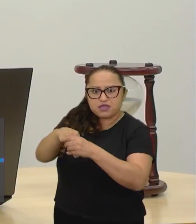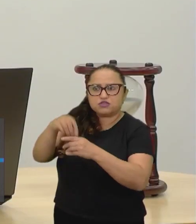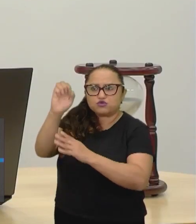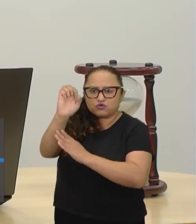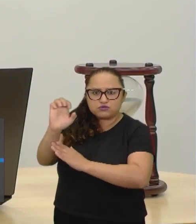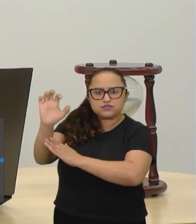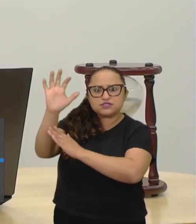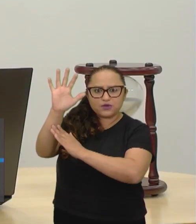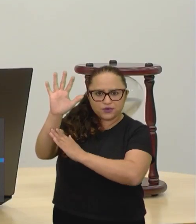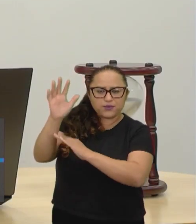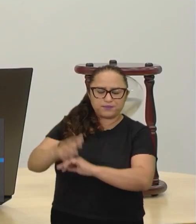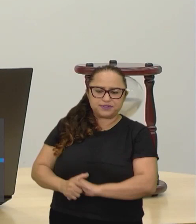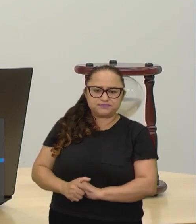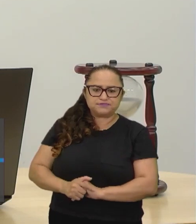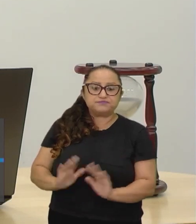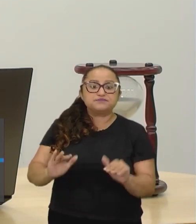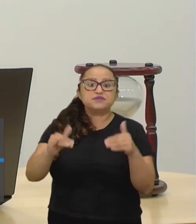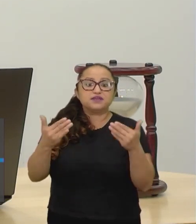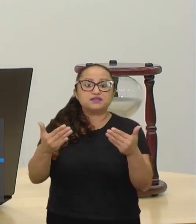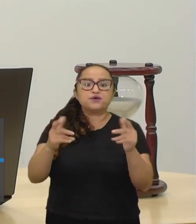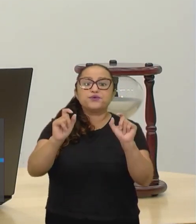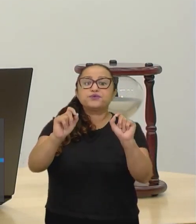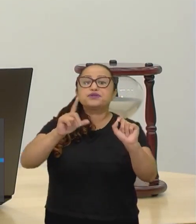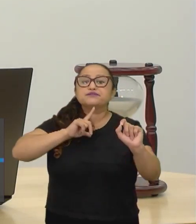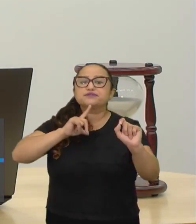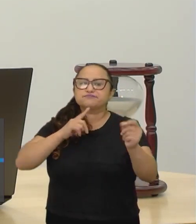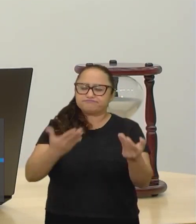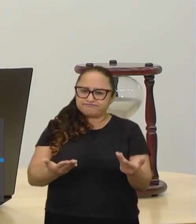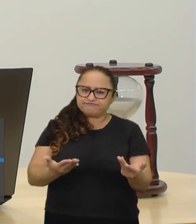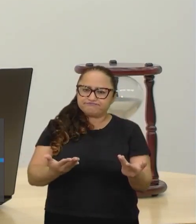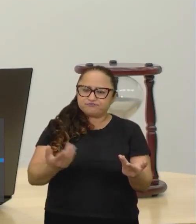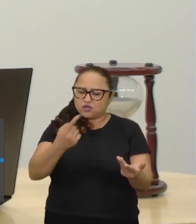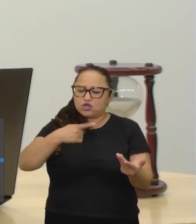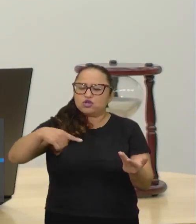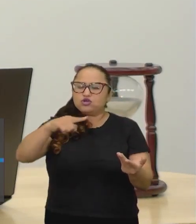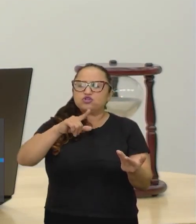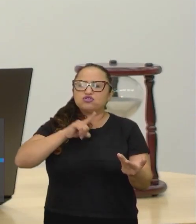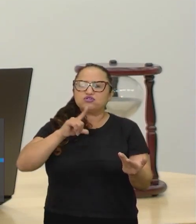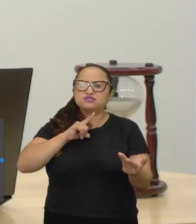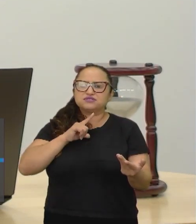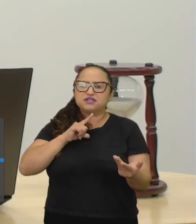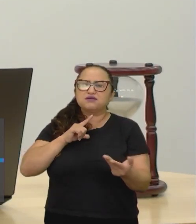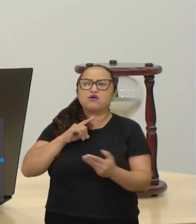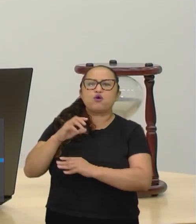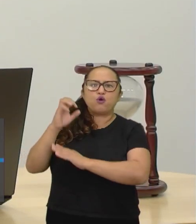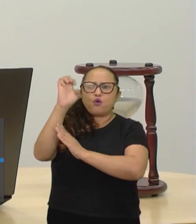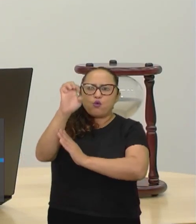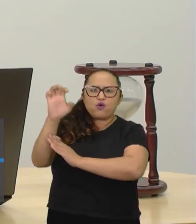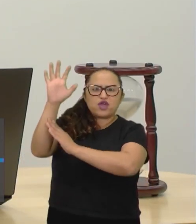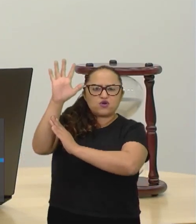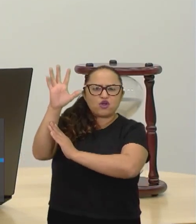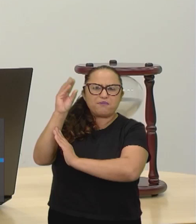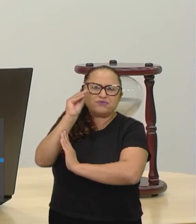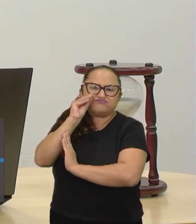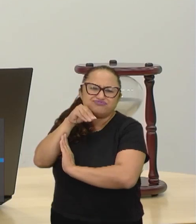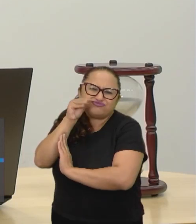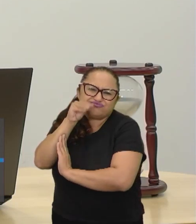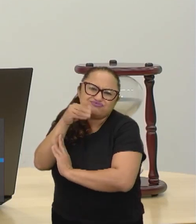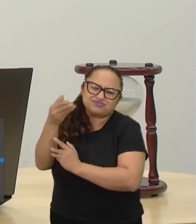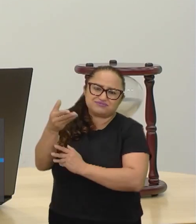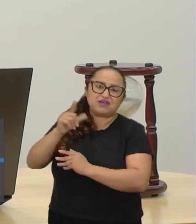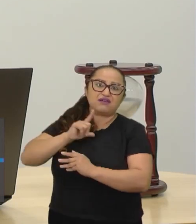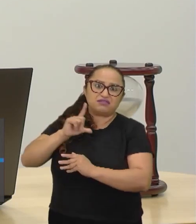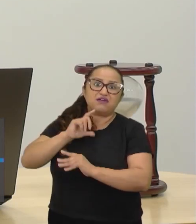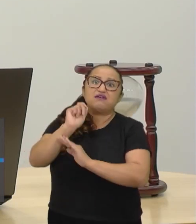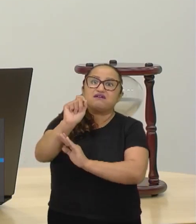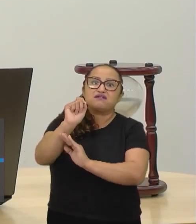ali na Europa. E aí, consequência, nós temos uma Europa enfraquecida, né? Embora tenha ali os seus